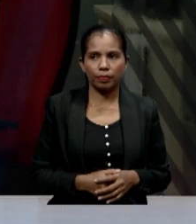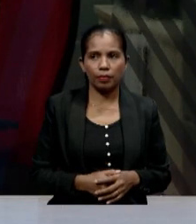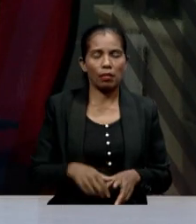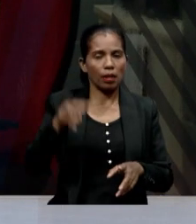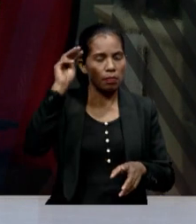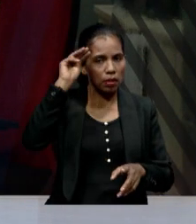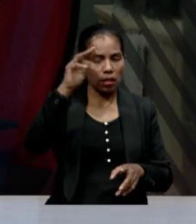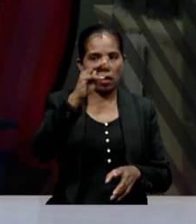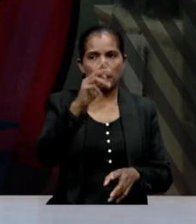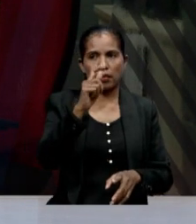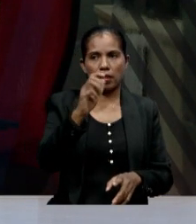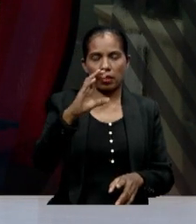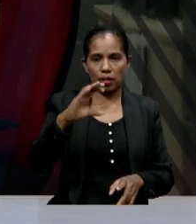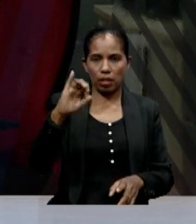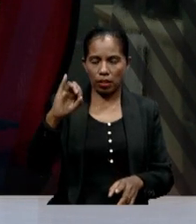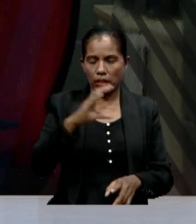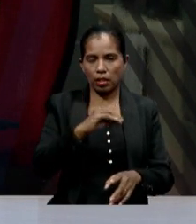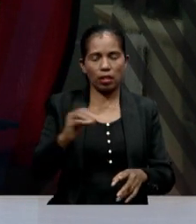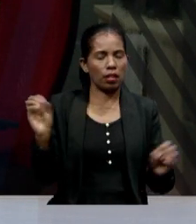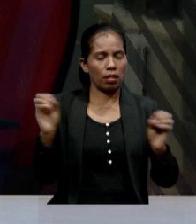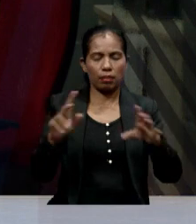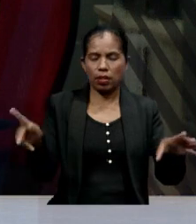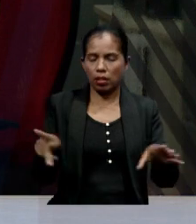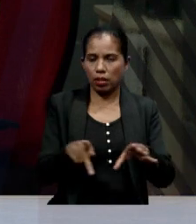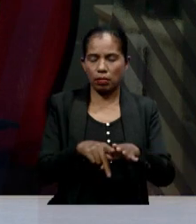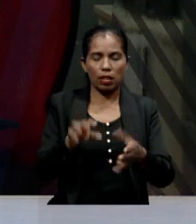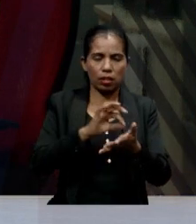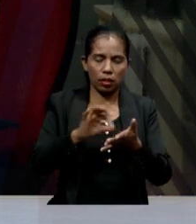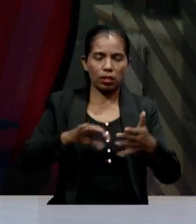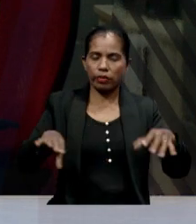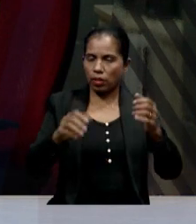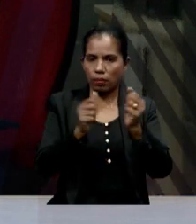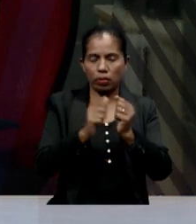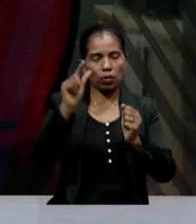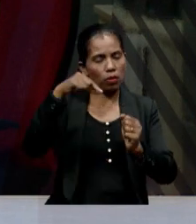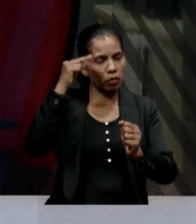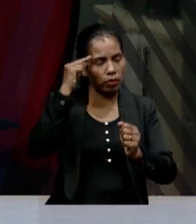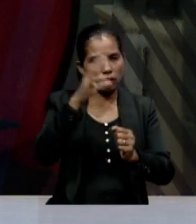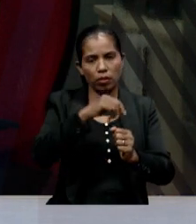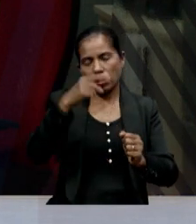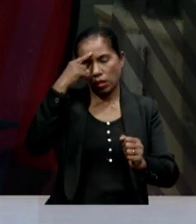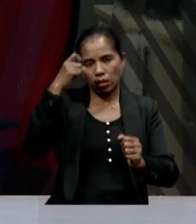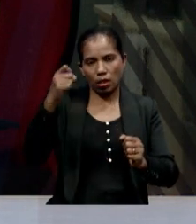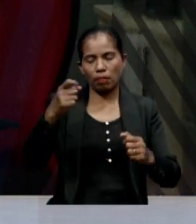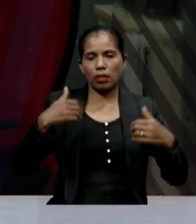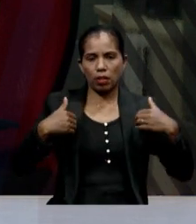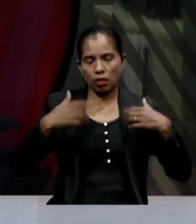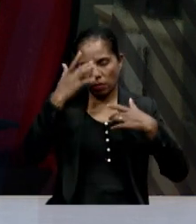Ministro Turismo, Comércio e Indústria, la participa assim acordo com o governo Indonésia, tamo positivo COVID-19.